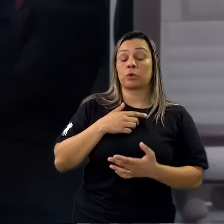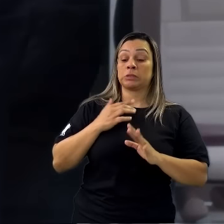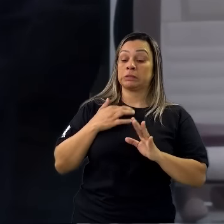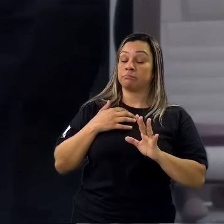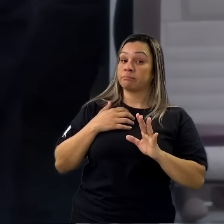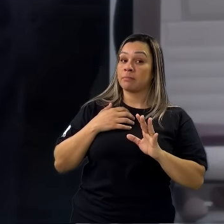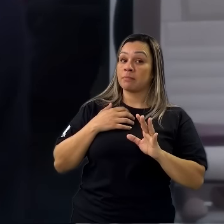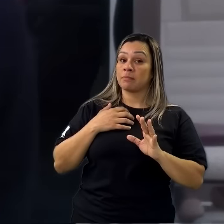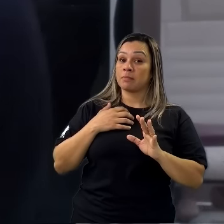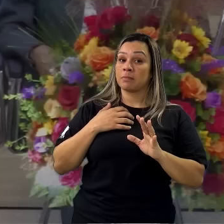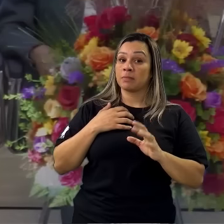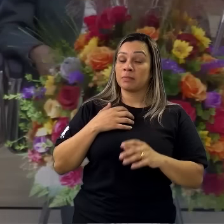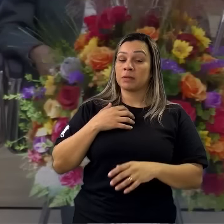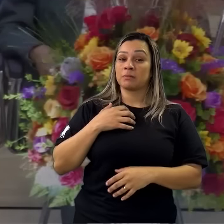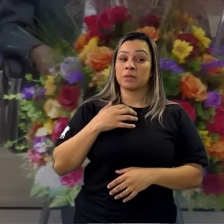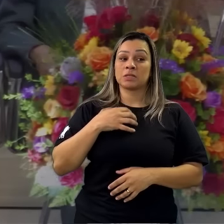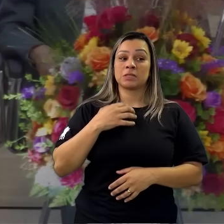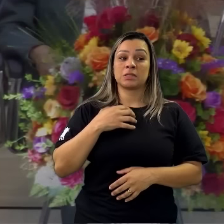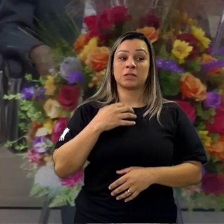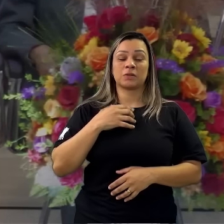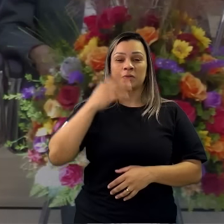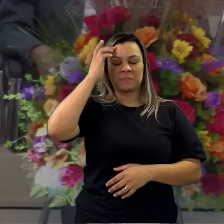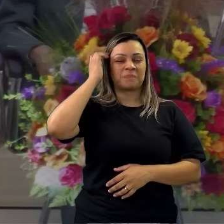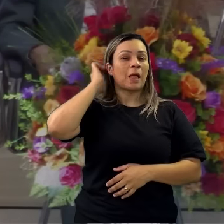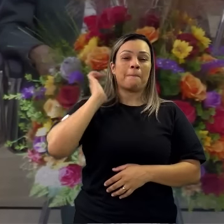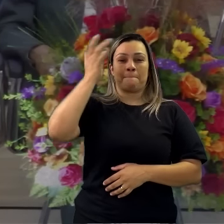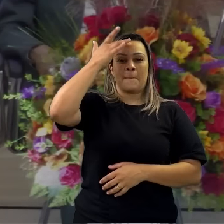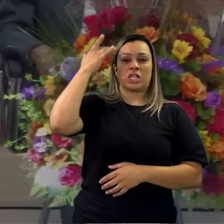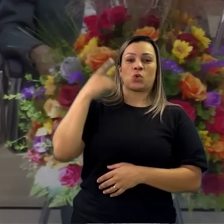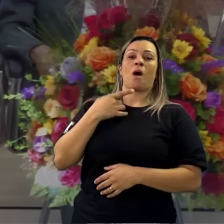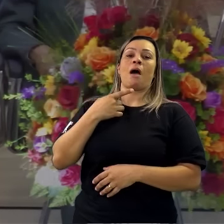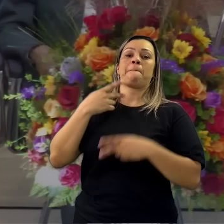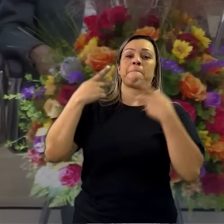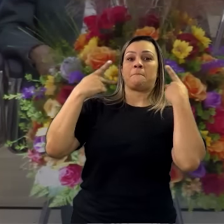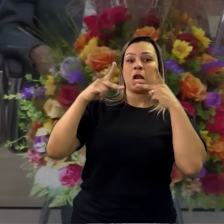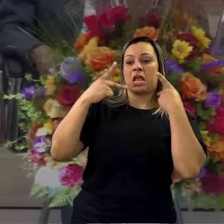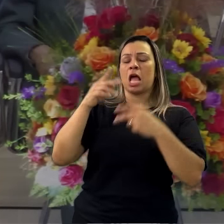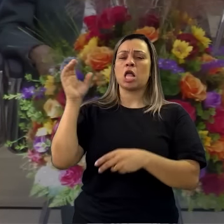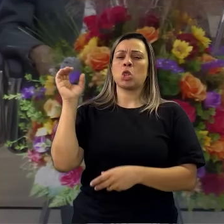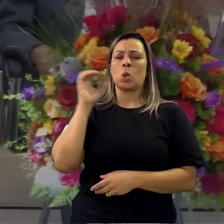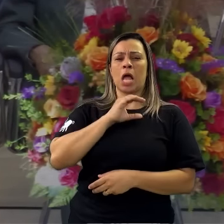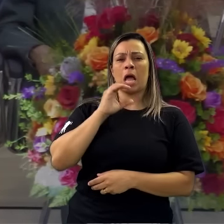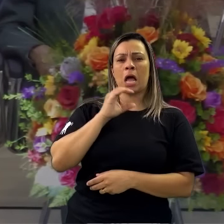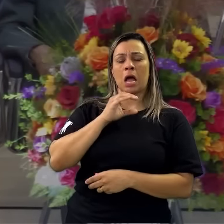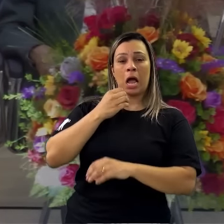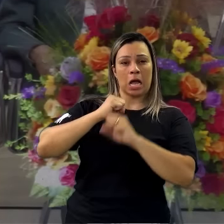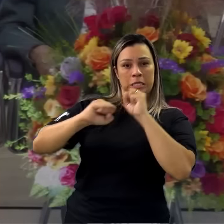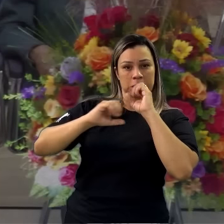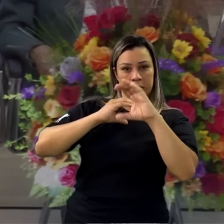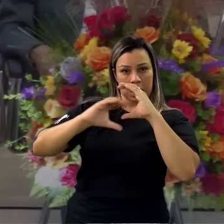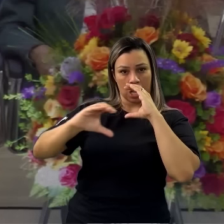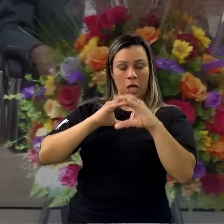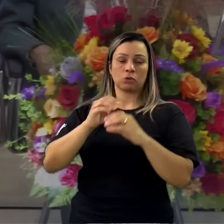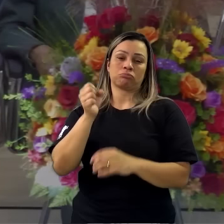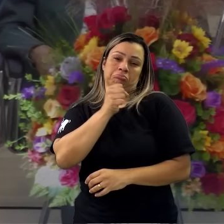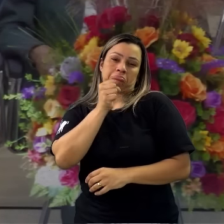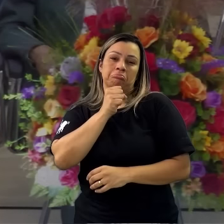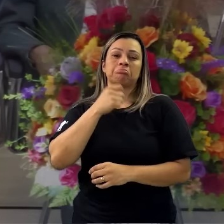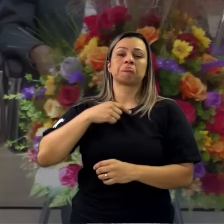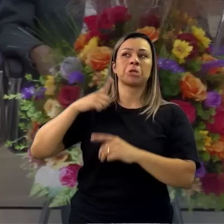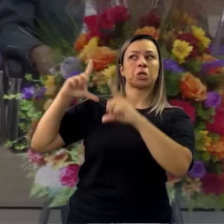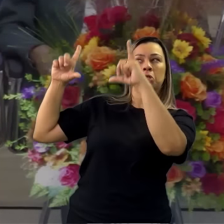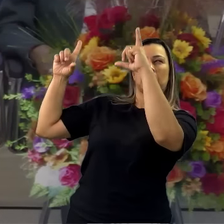pregar depois tira uma selfie e coloca na rede social preguei Jesus salvou 50 cantei Jesus